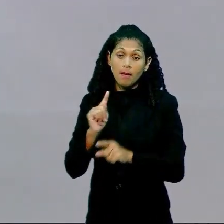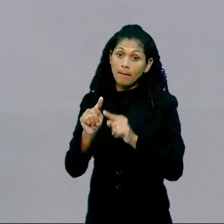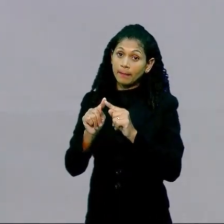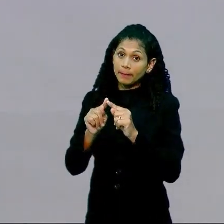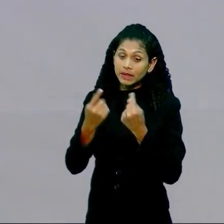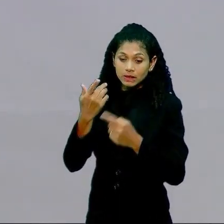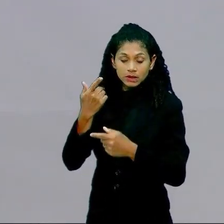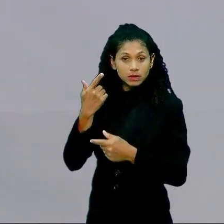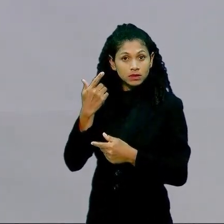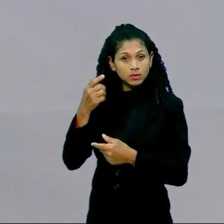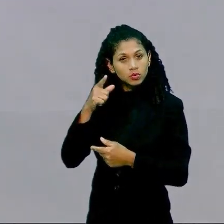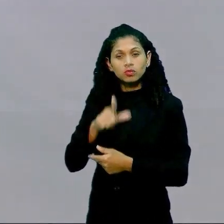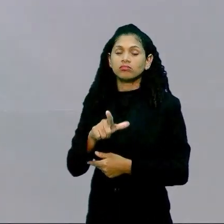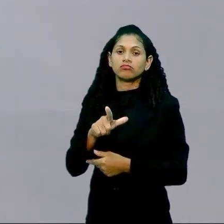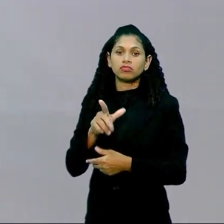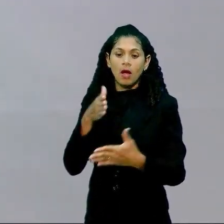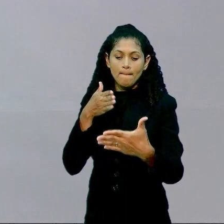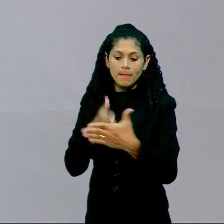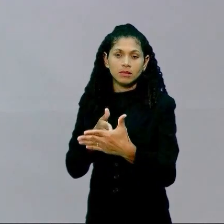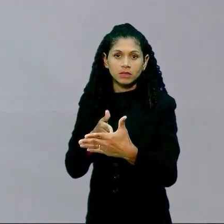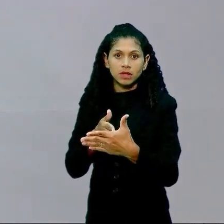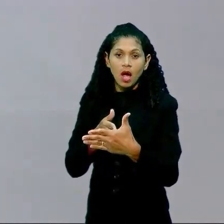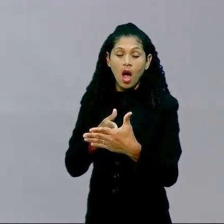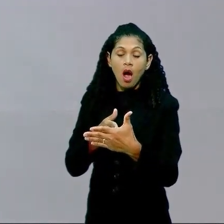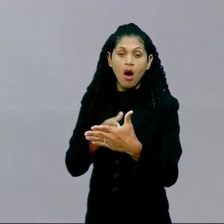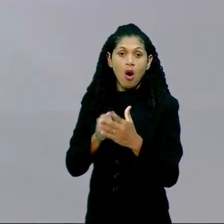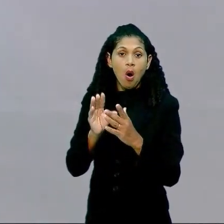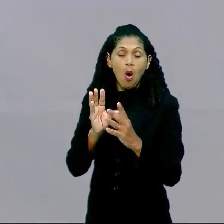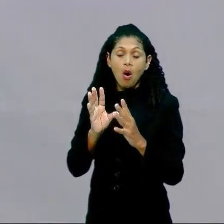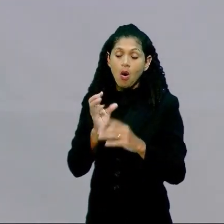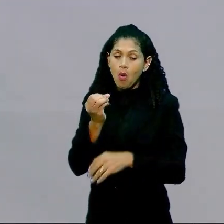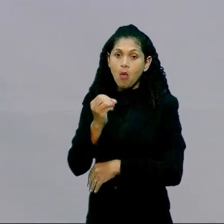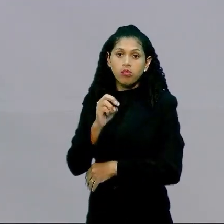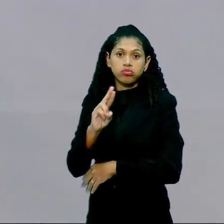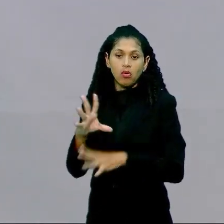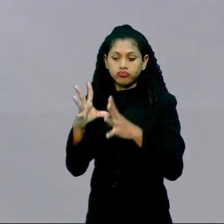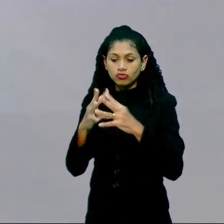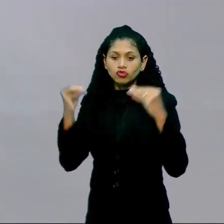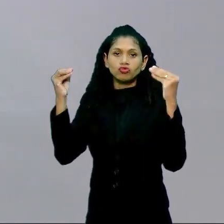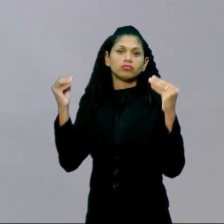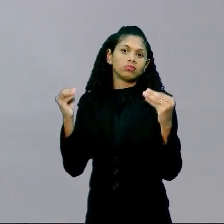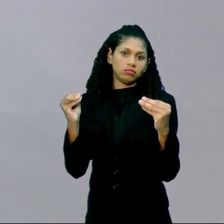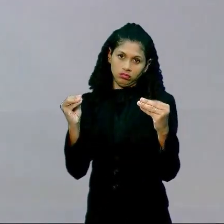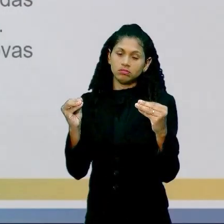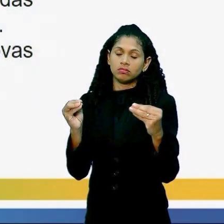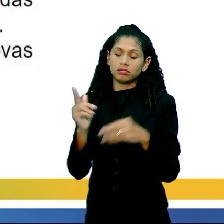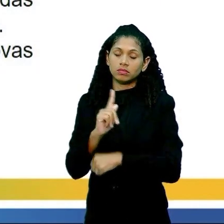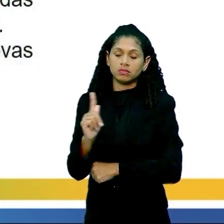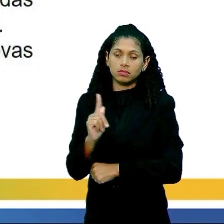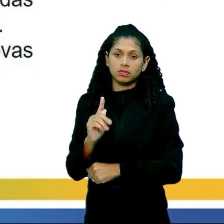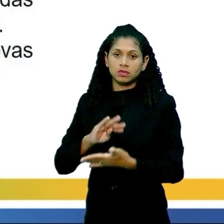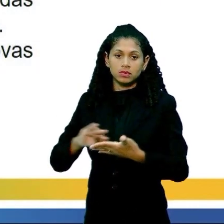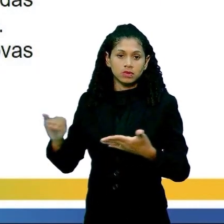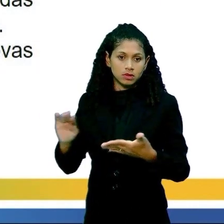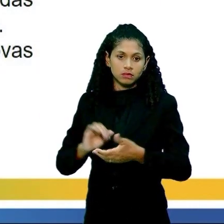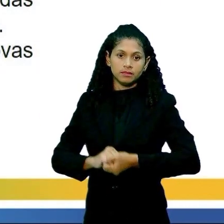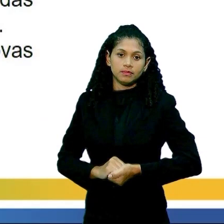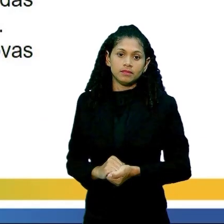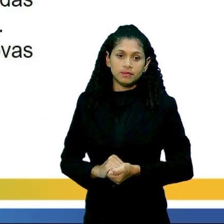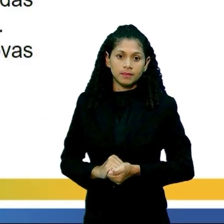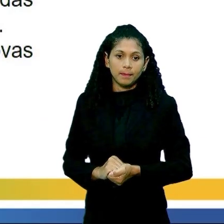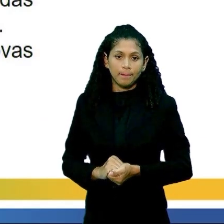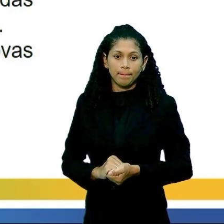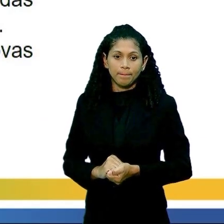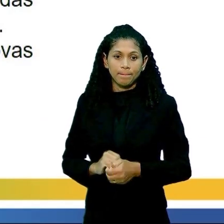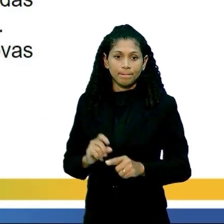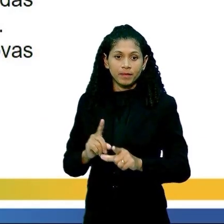não consegue limitar ou excluir ou eliminar a prática tradicional. Tranquilo? Então a gente exclui essa alternativa.